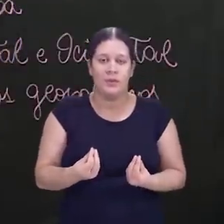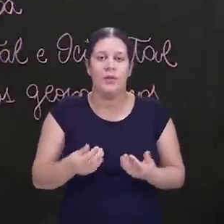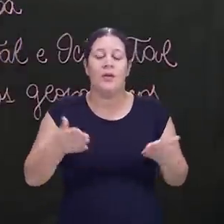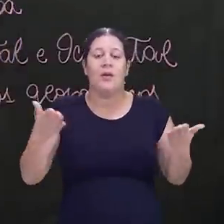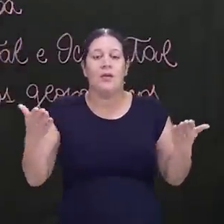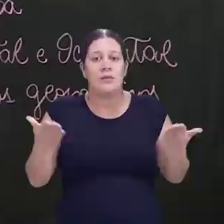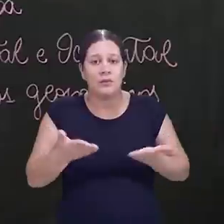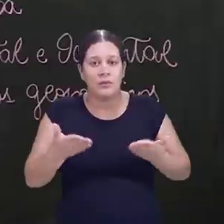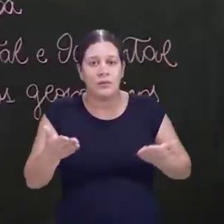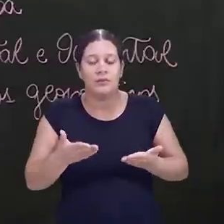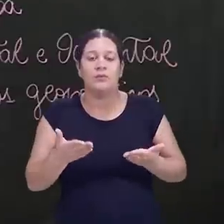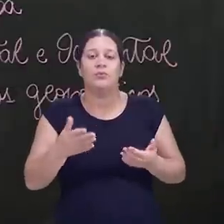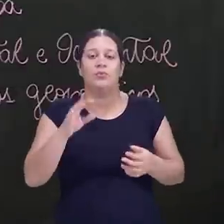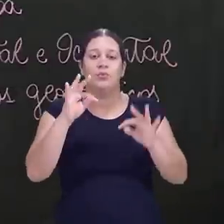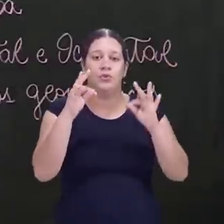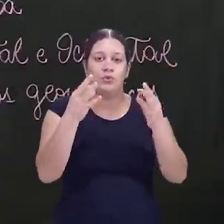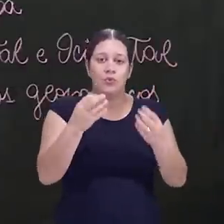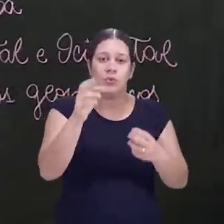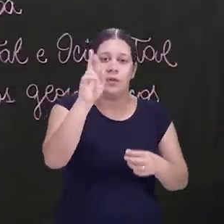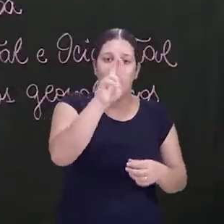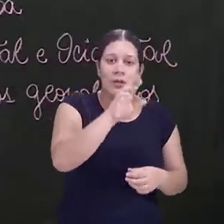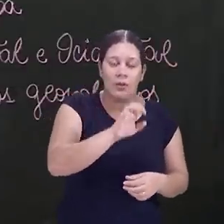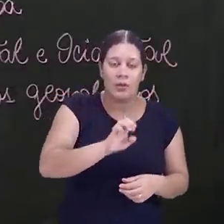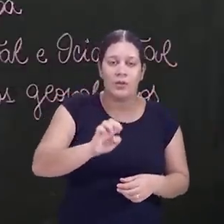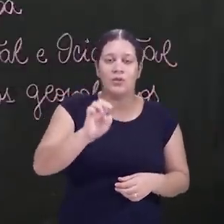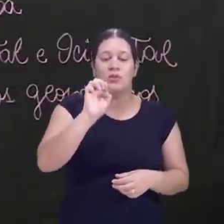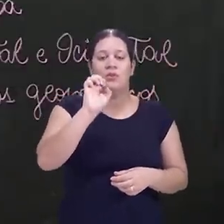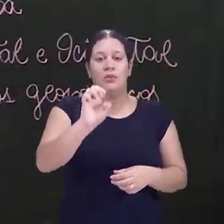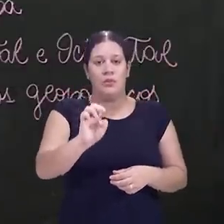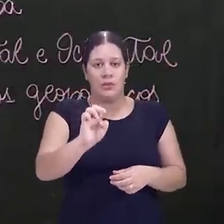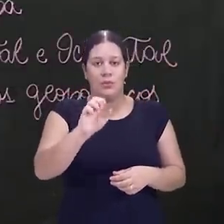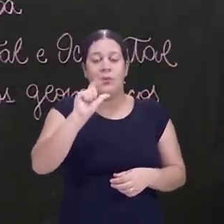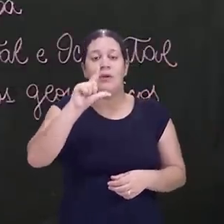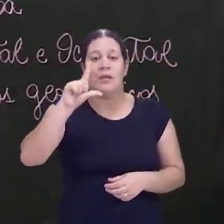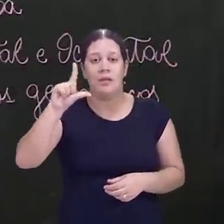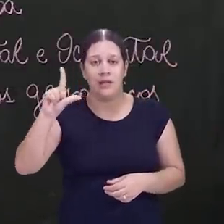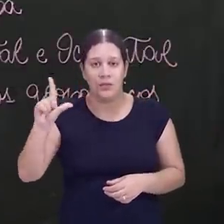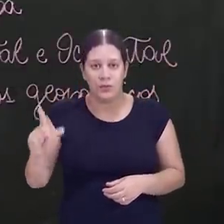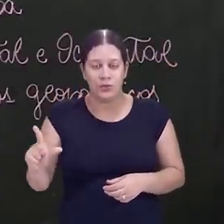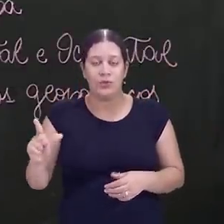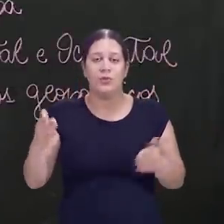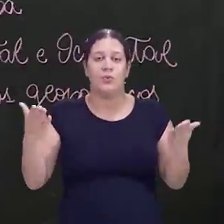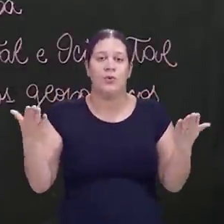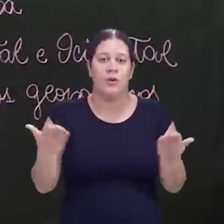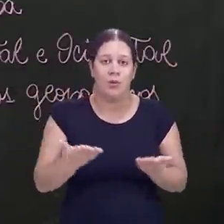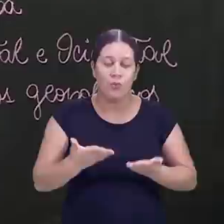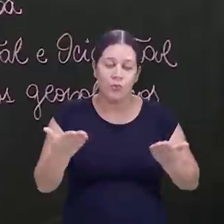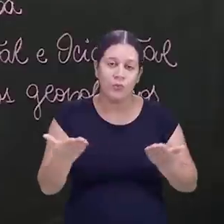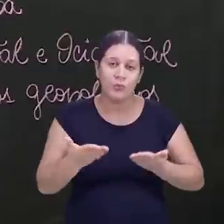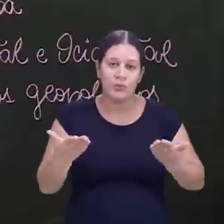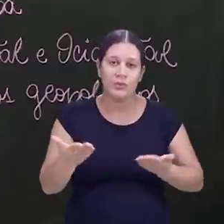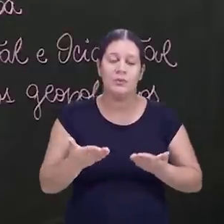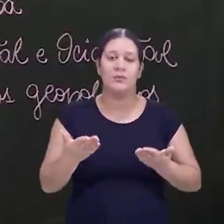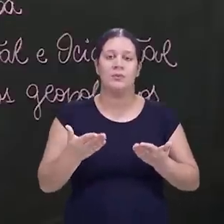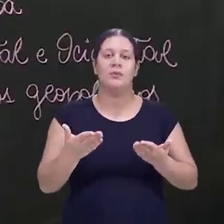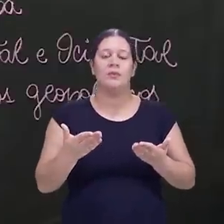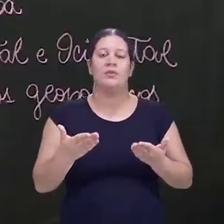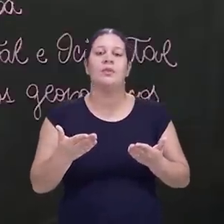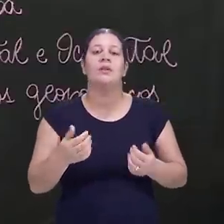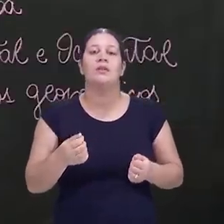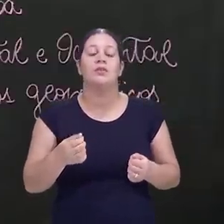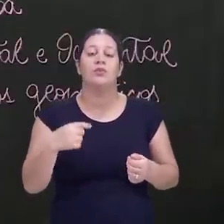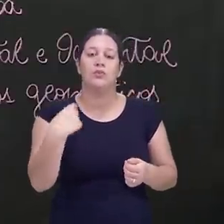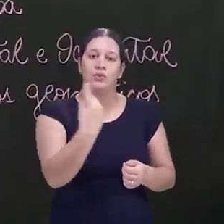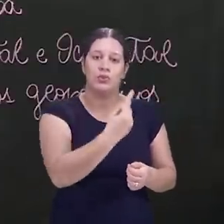Dessa maneira então, toda a região do Leste Europeu, a parte do que hoje nós temos a Rússia, a parte europeia